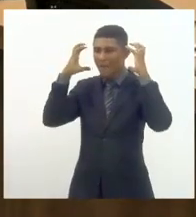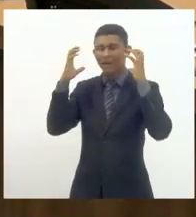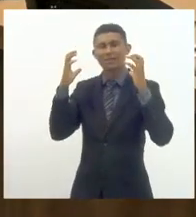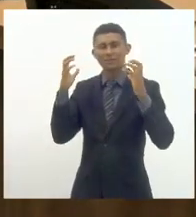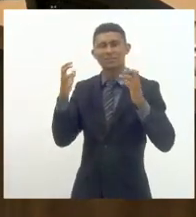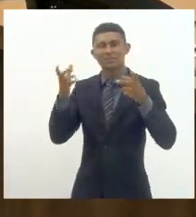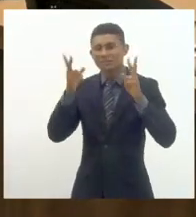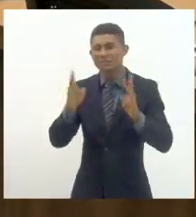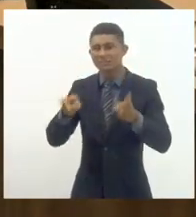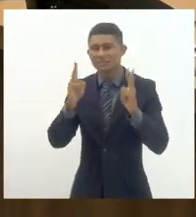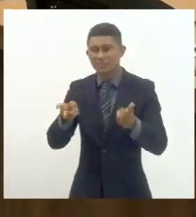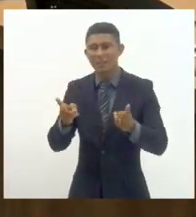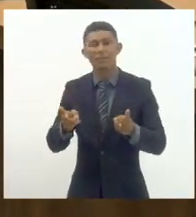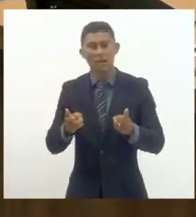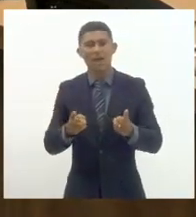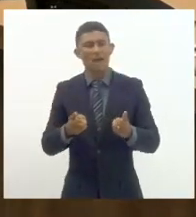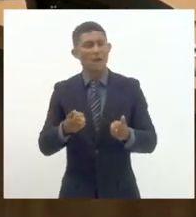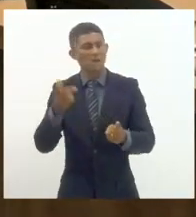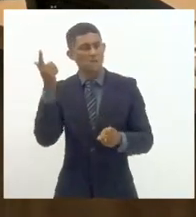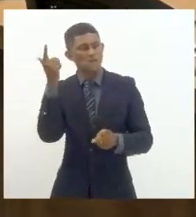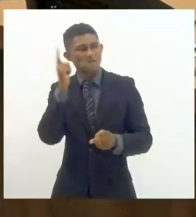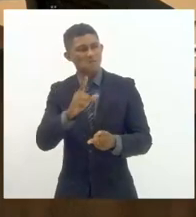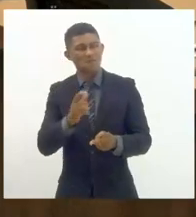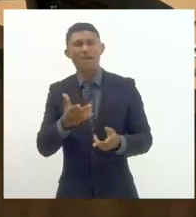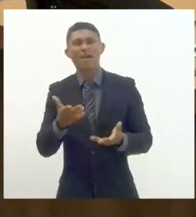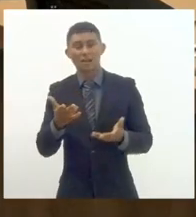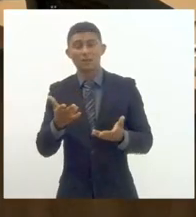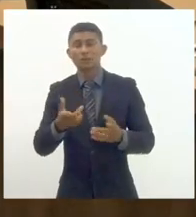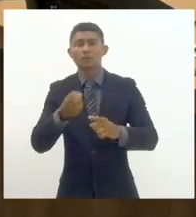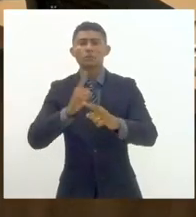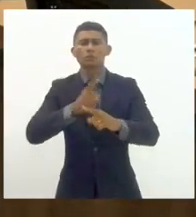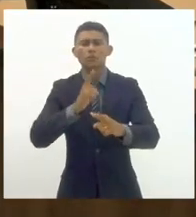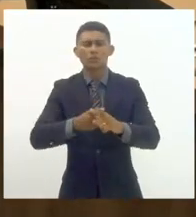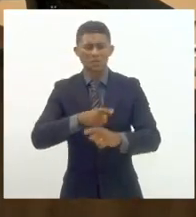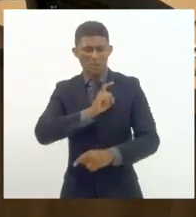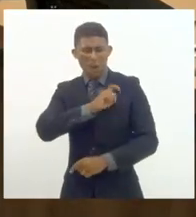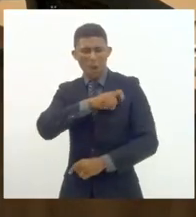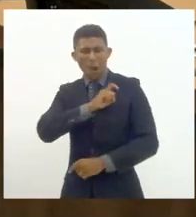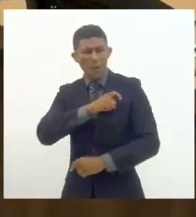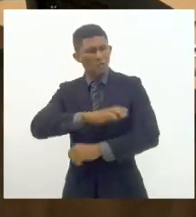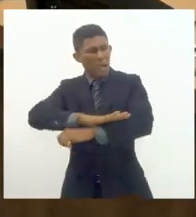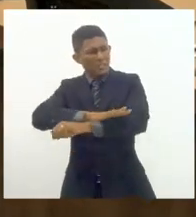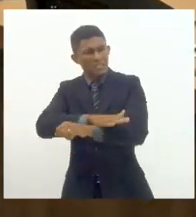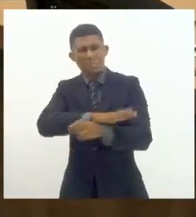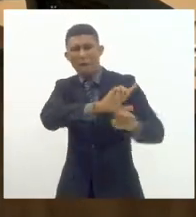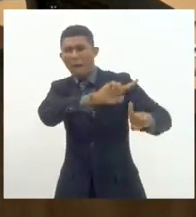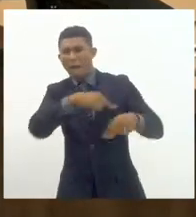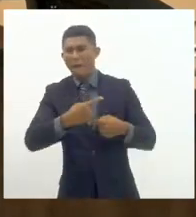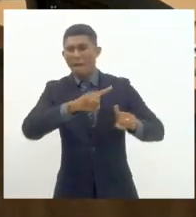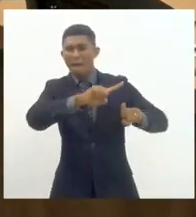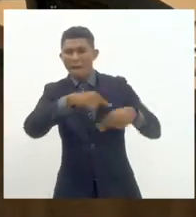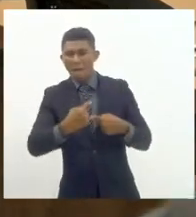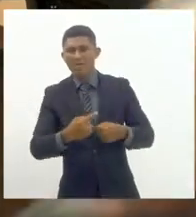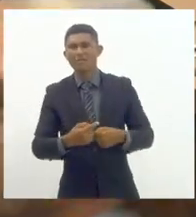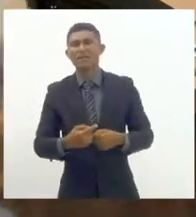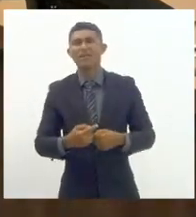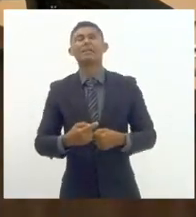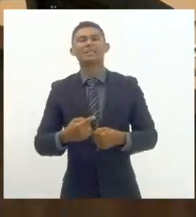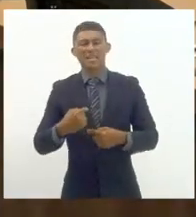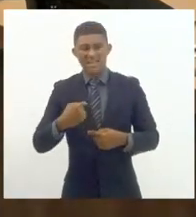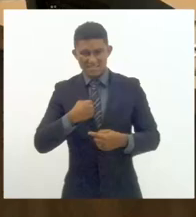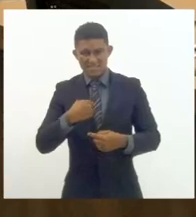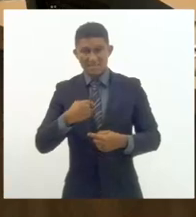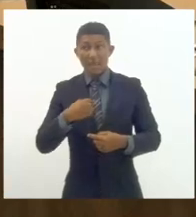garantimos a sua eleição, sabe por quê? Porque todo o ódio, todo o racismo que ele joga para cima de mim é o que vai alimentar